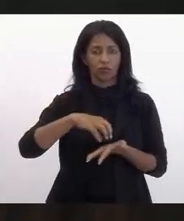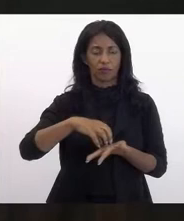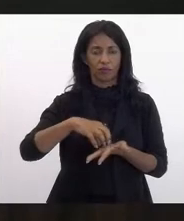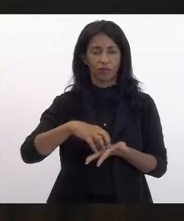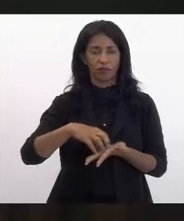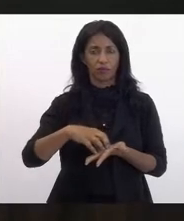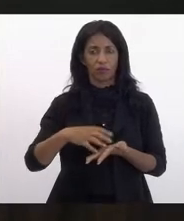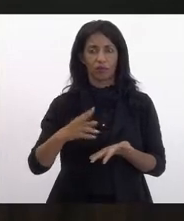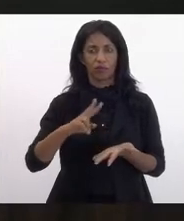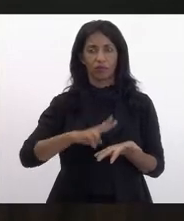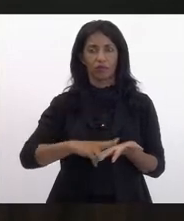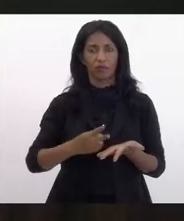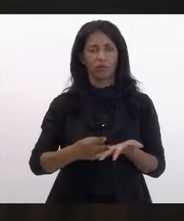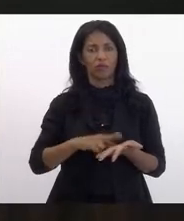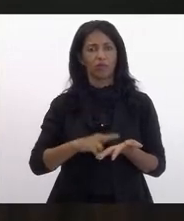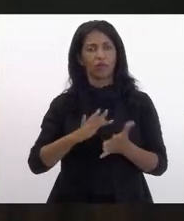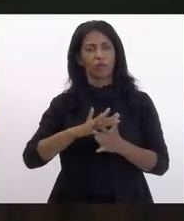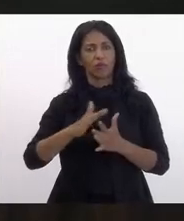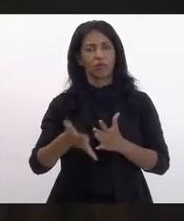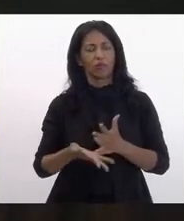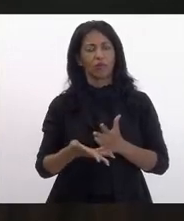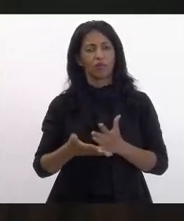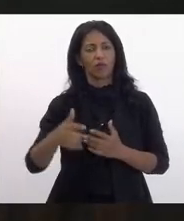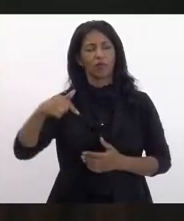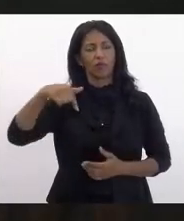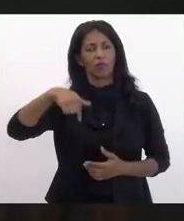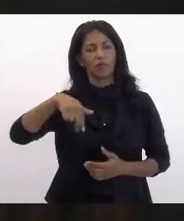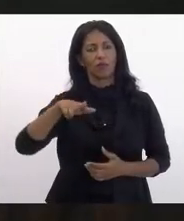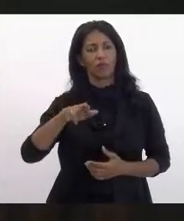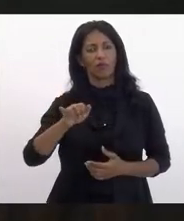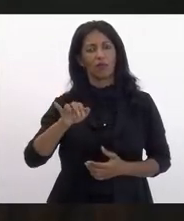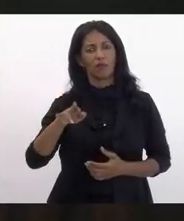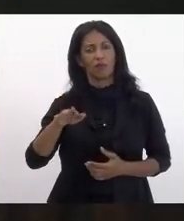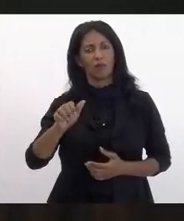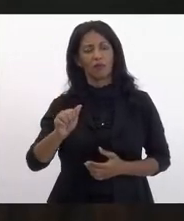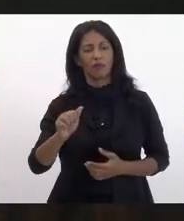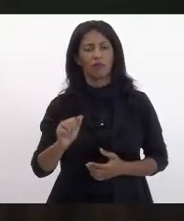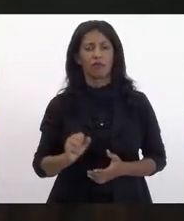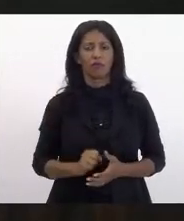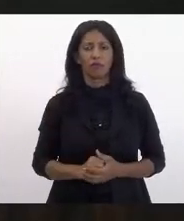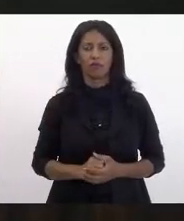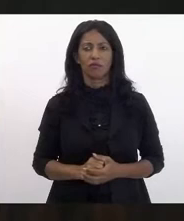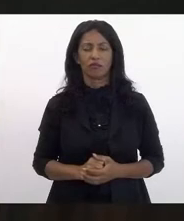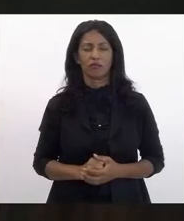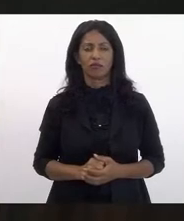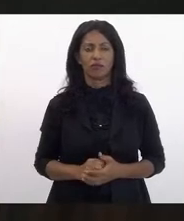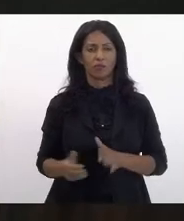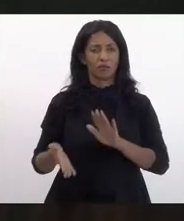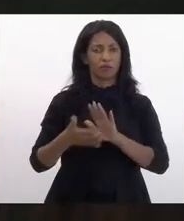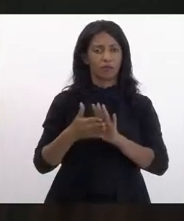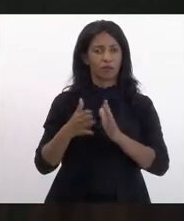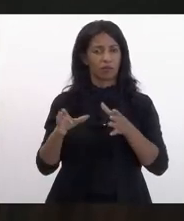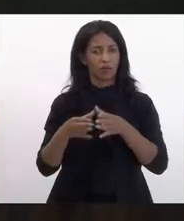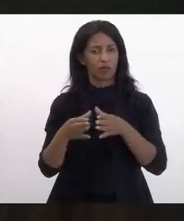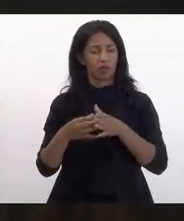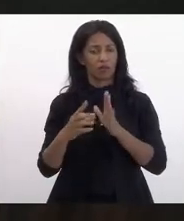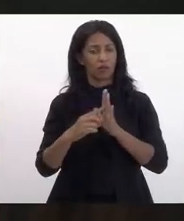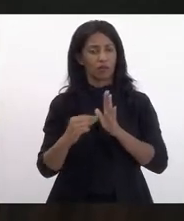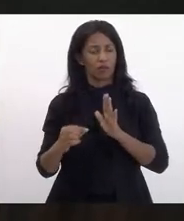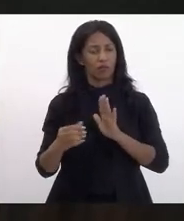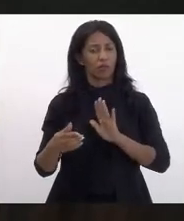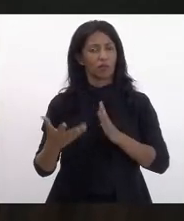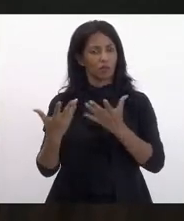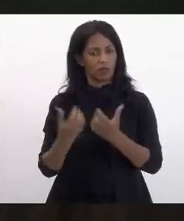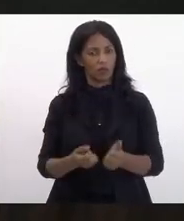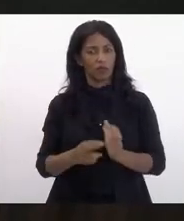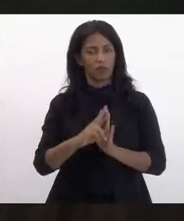de Interpretação de Libras no município de Queimados, no Rio de Janeiro. Pareceres da Comissão de Indicação Legislativa